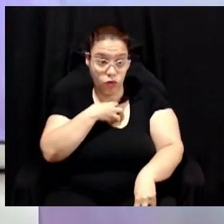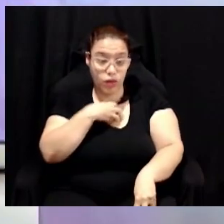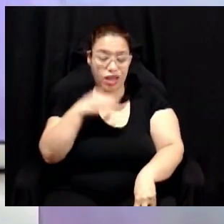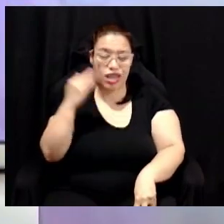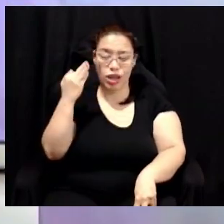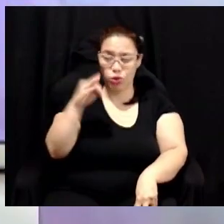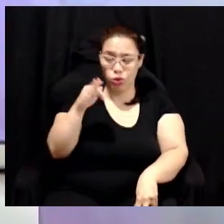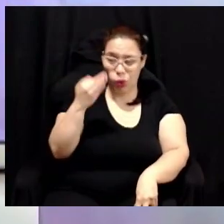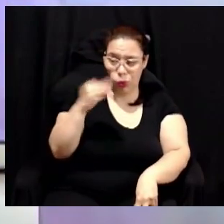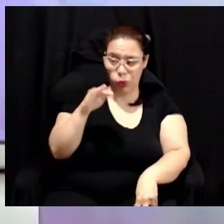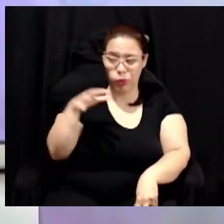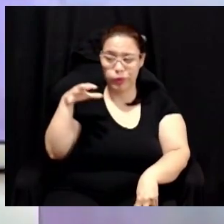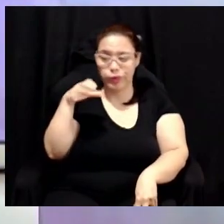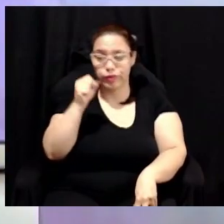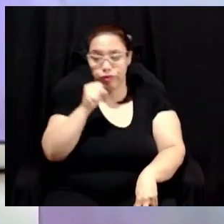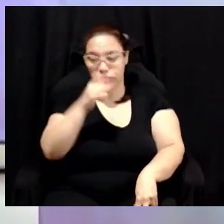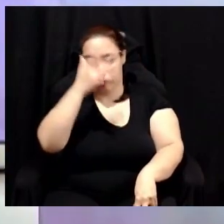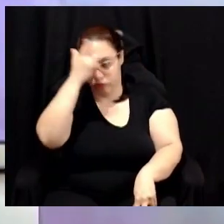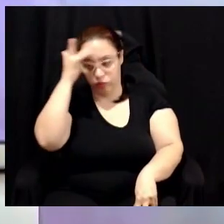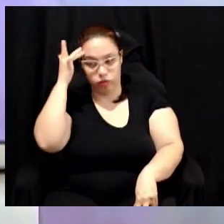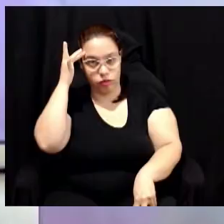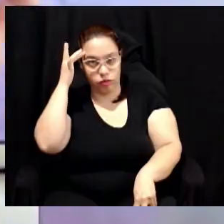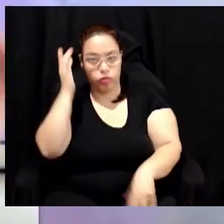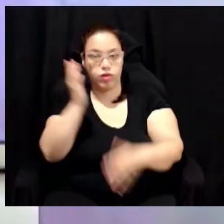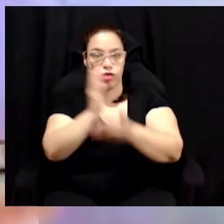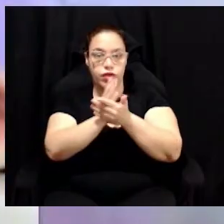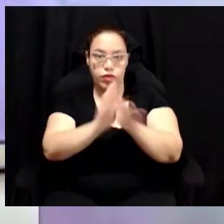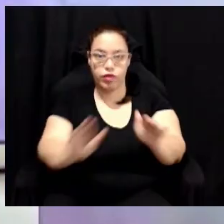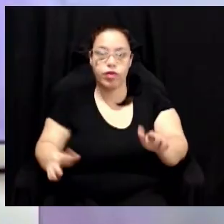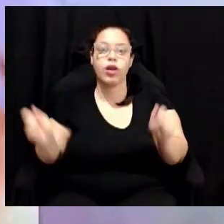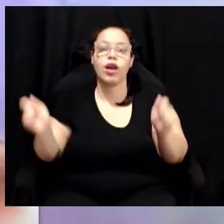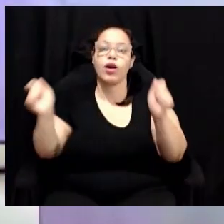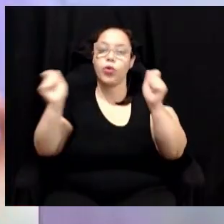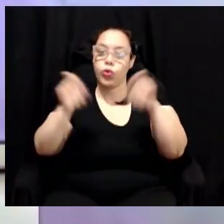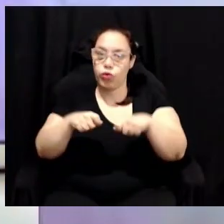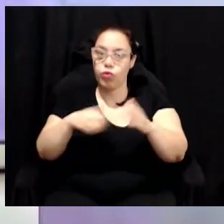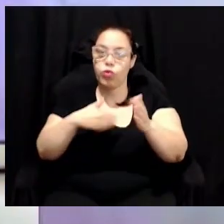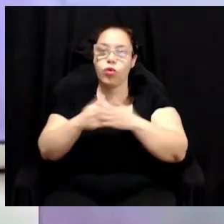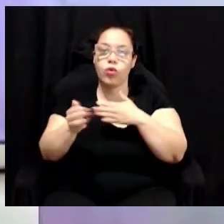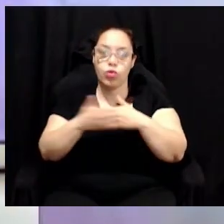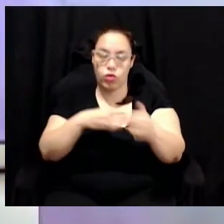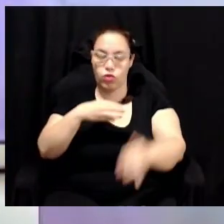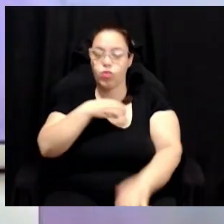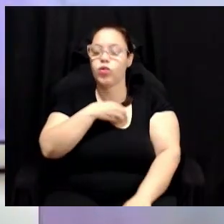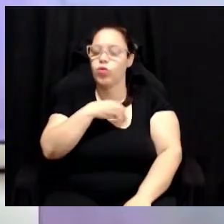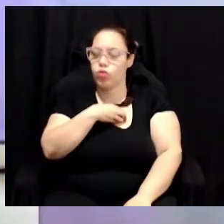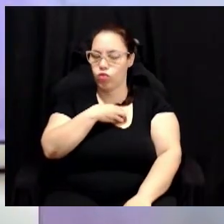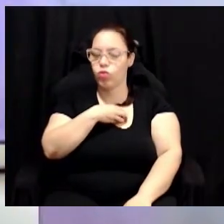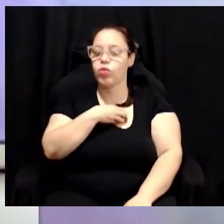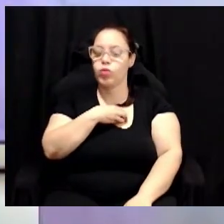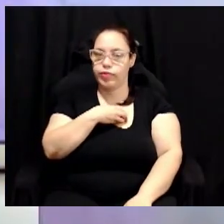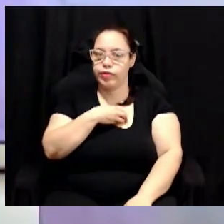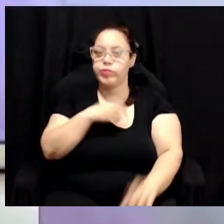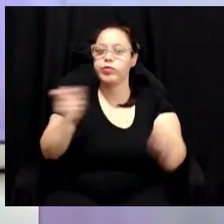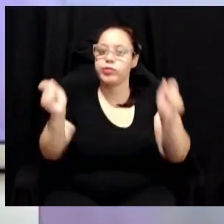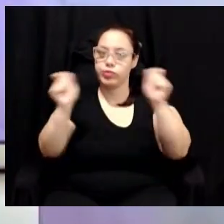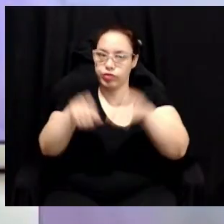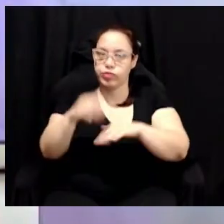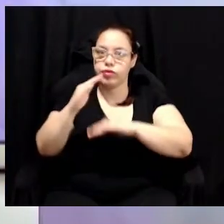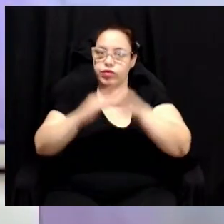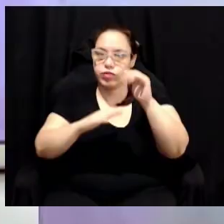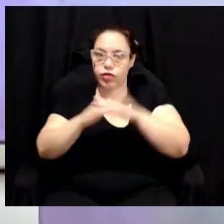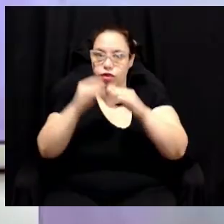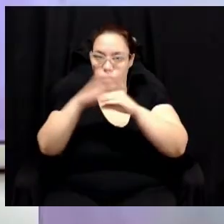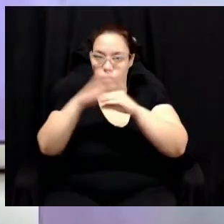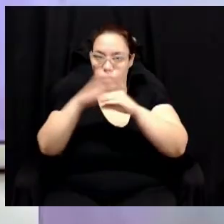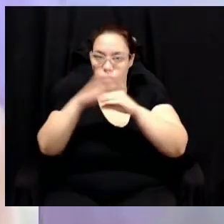dor, mais rápido as mulheres conseguem se livrar disso. E é possível, qualquer sintoma que você esteja sentindo, é possível tratar ou